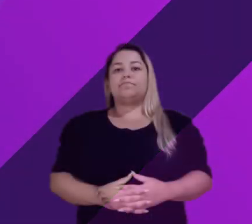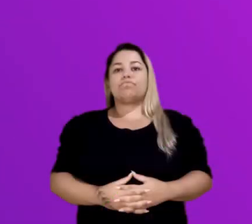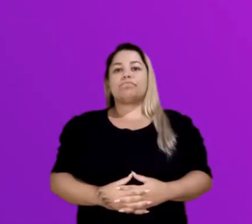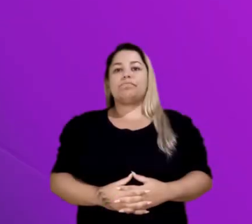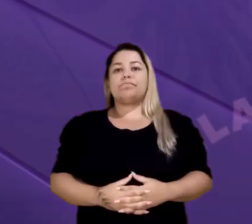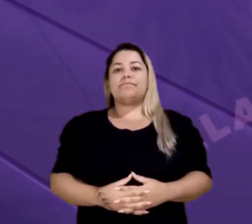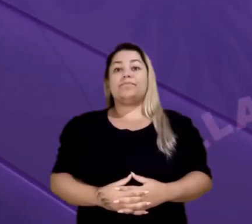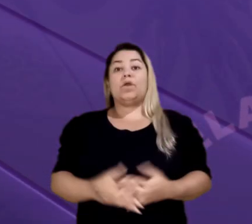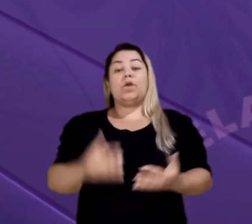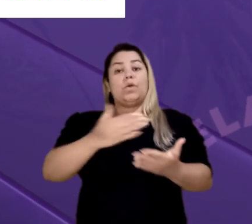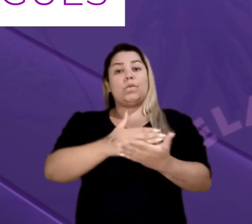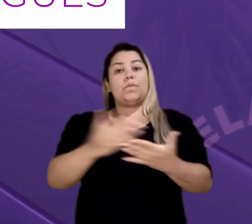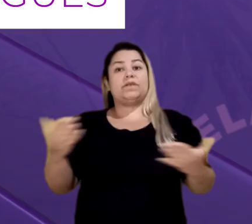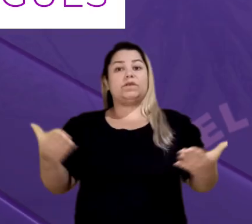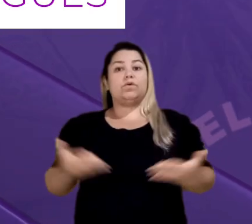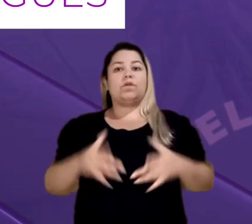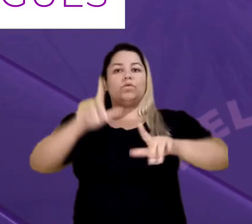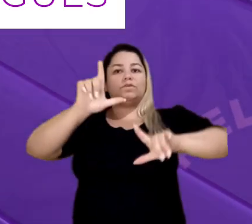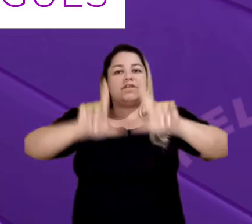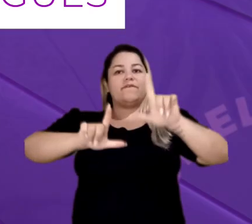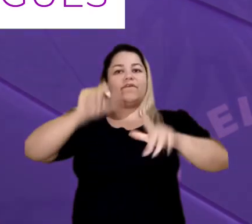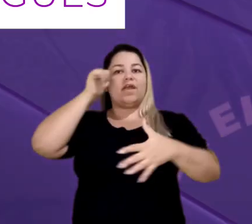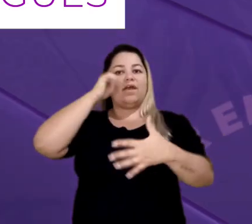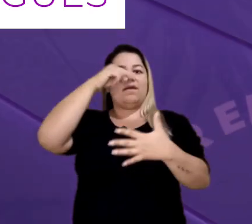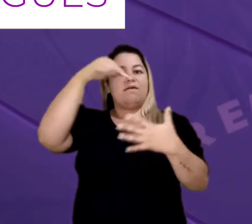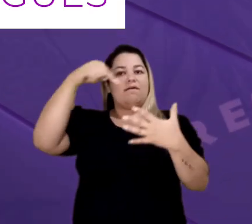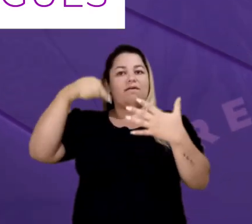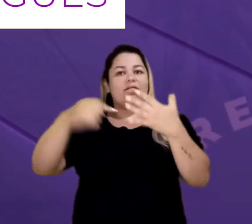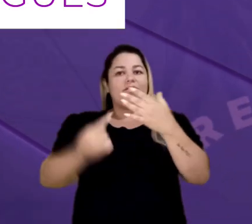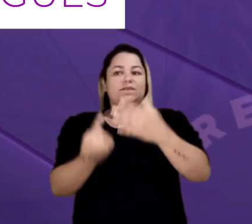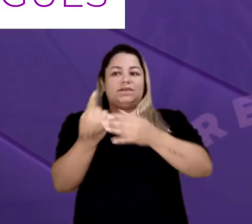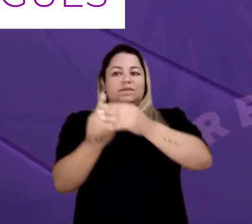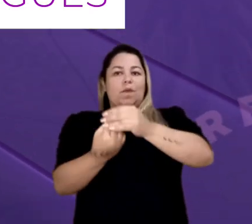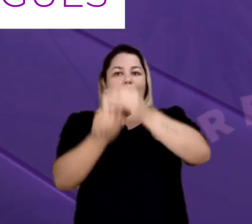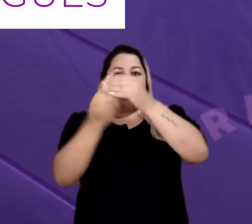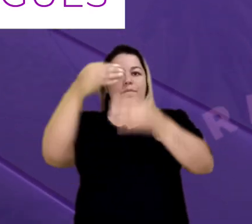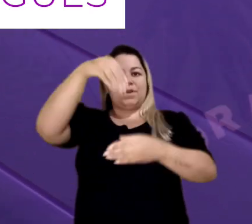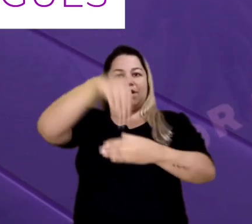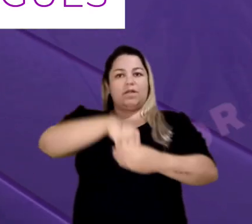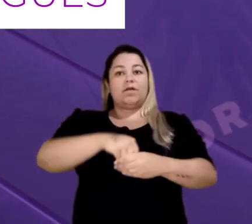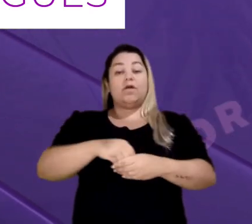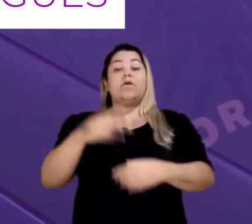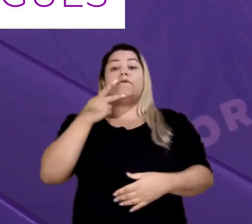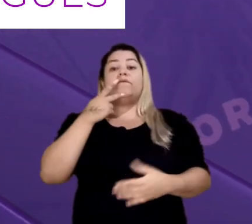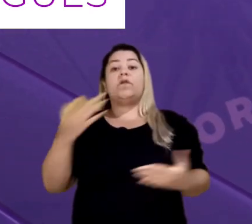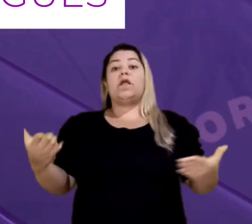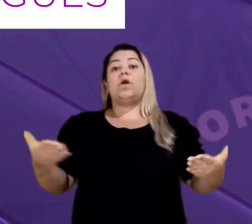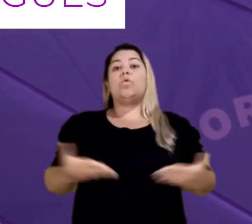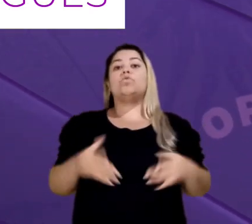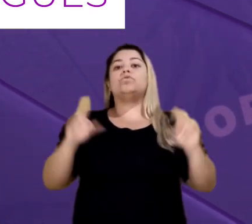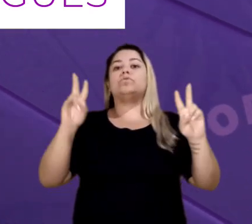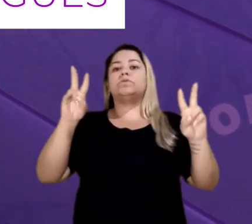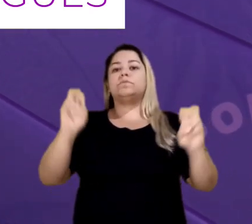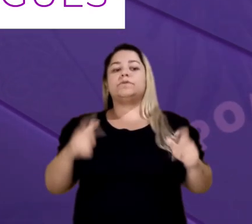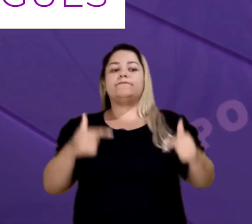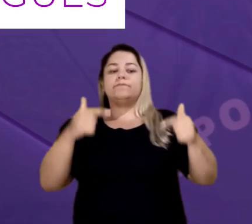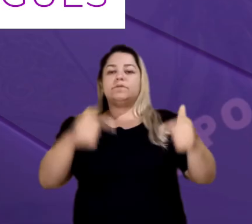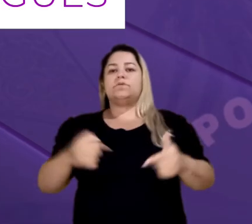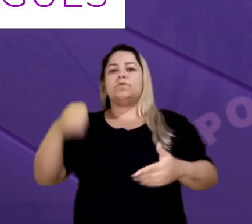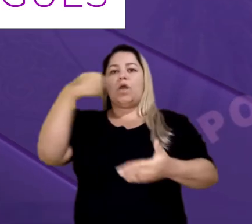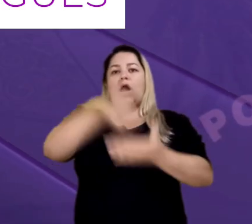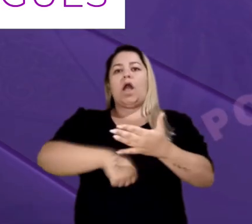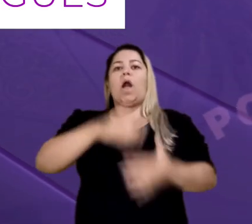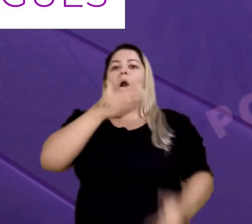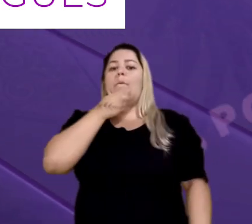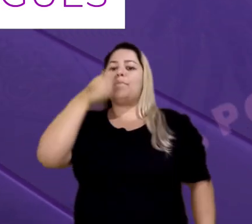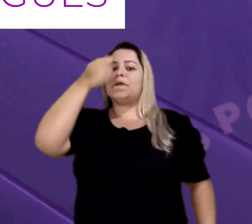Começa agora o TV Elas por Elas. E na aula de hoje vamos falar sobre enfrentamento ao machismo na